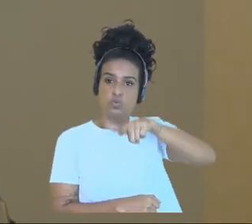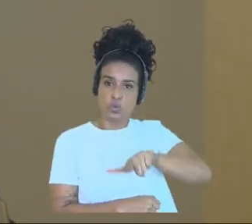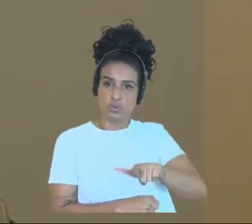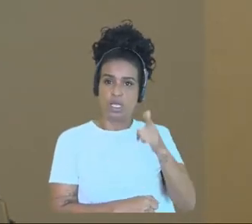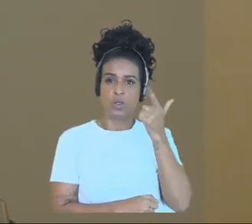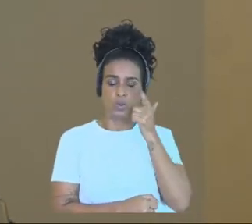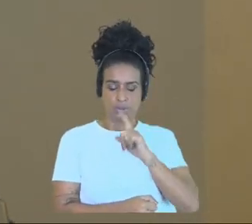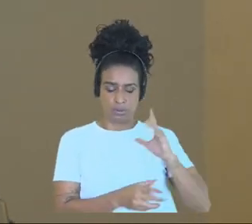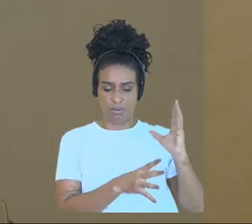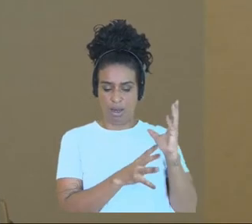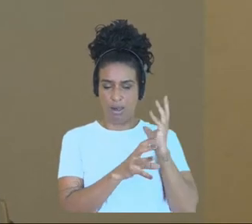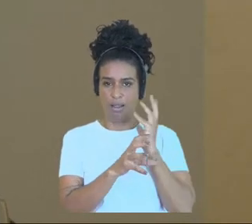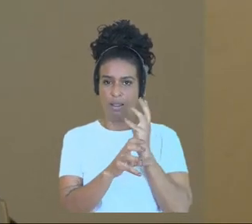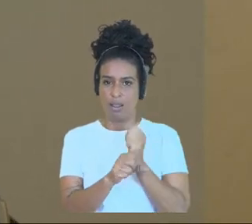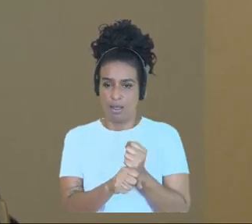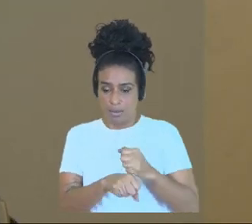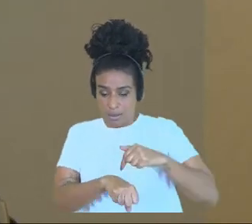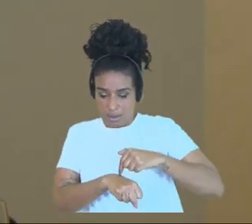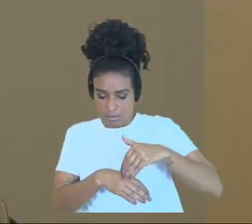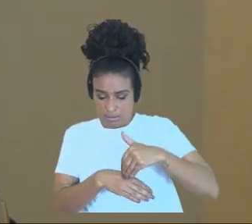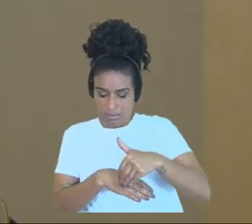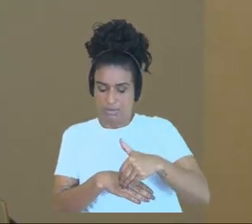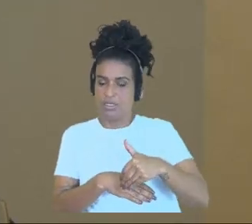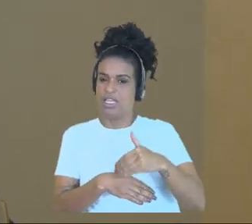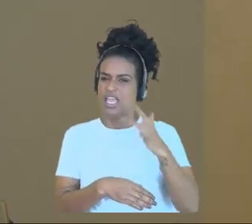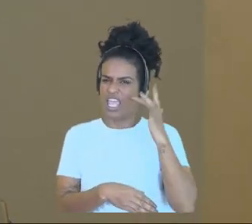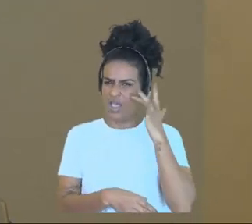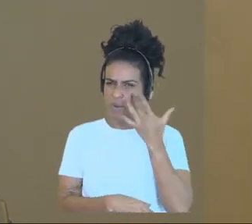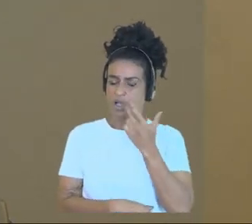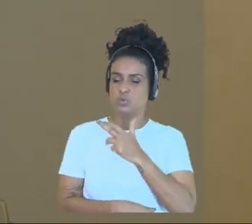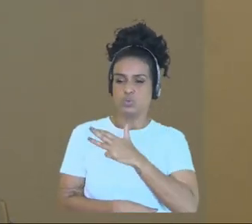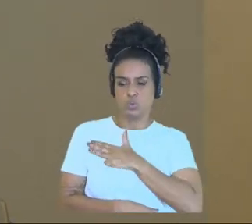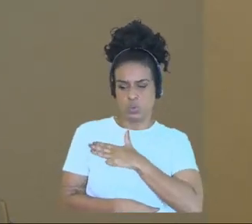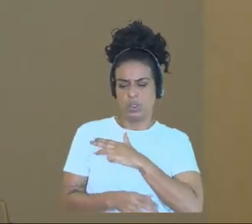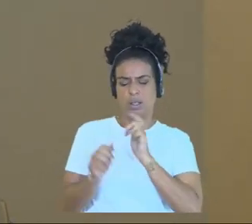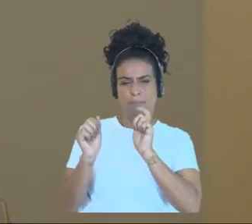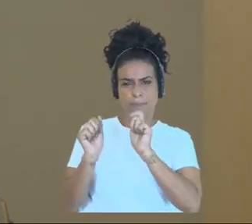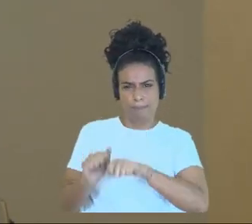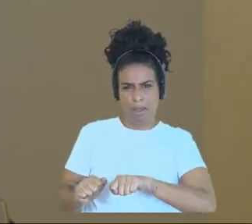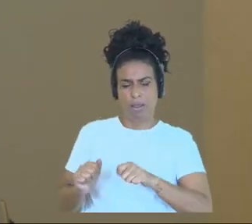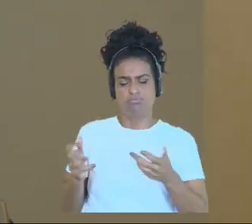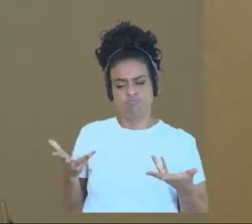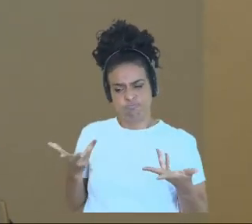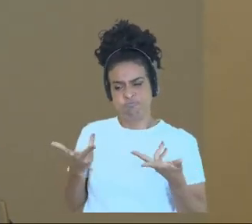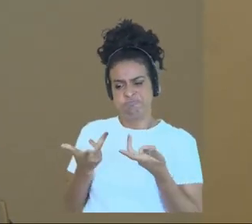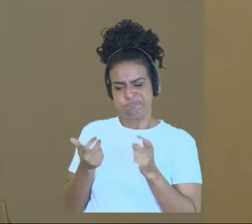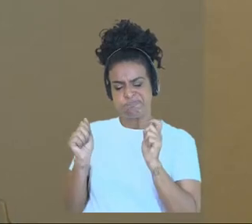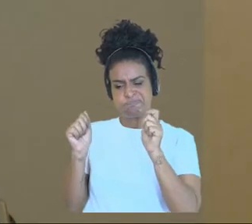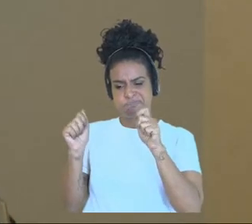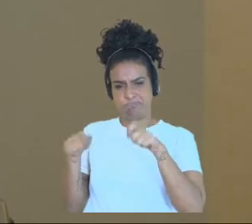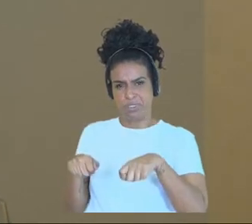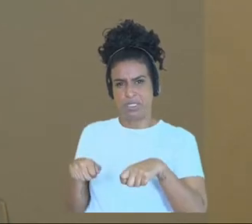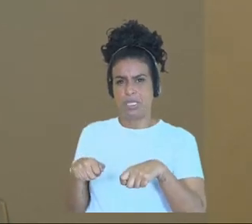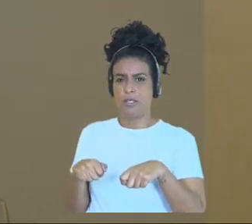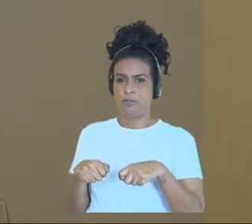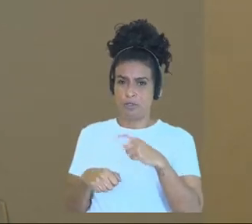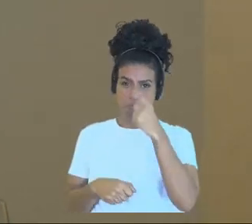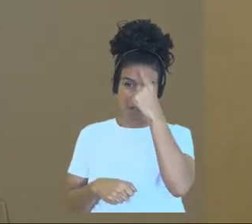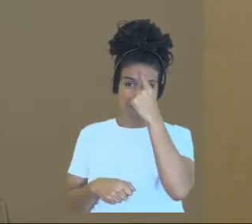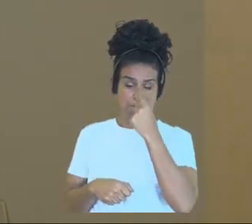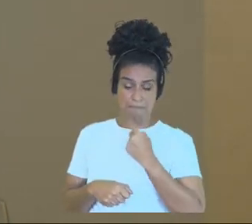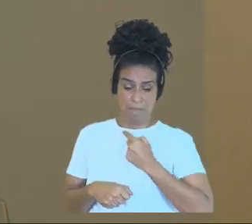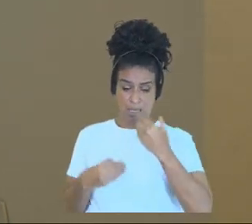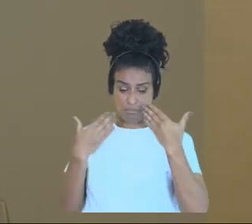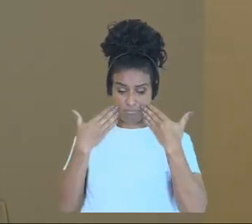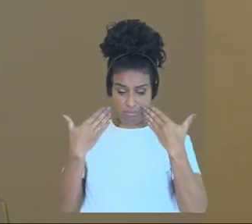e resgatada nesse momento. E eu acho que o Lula está muito bem equipado para fazer isso. Ah, não só pela própria imagem, não só